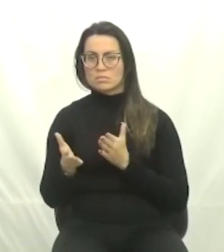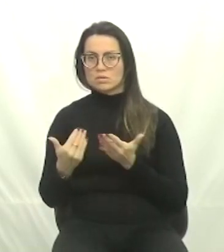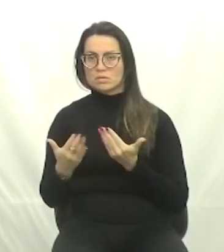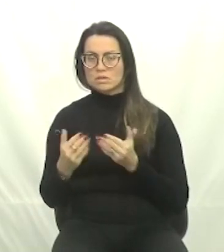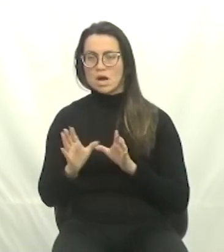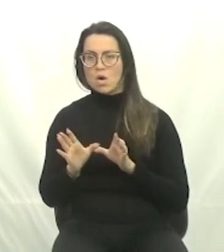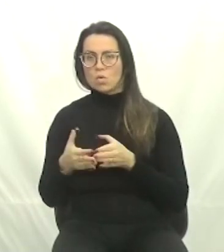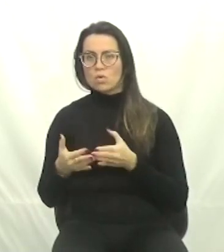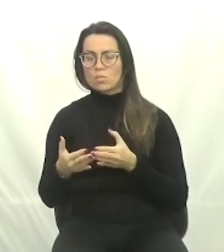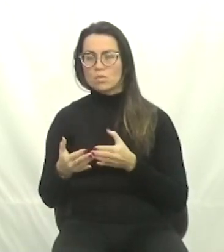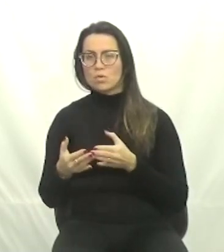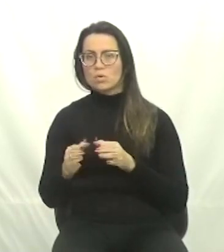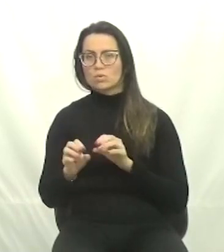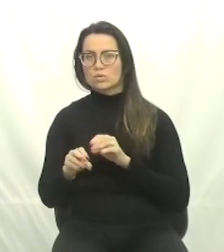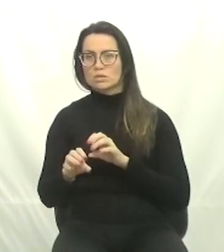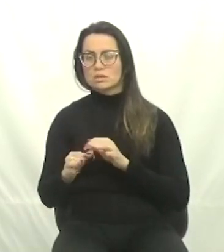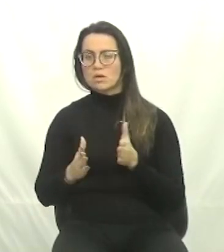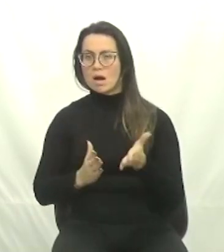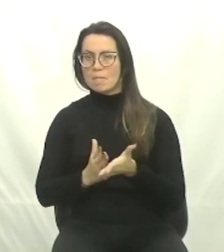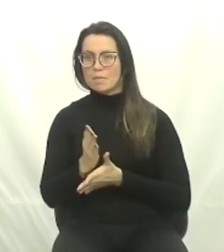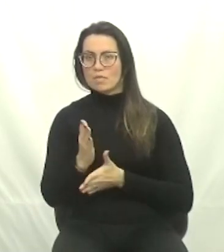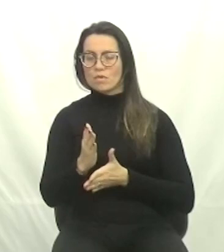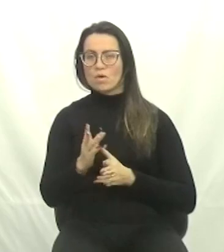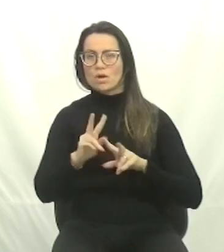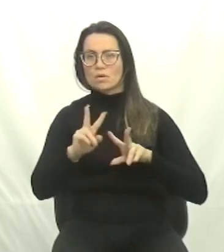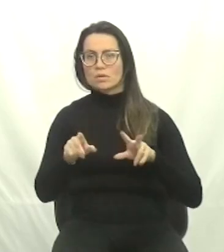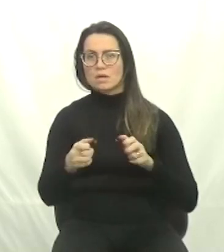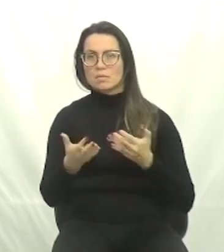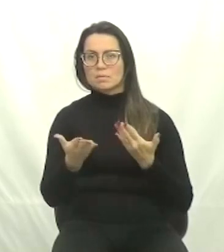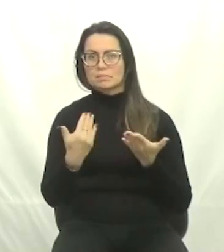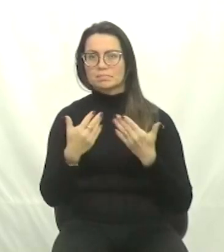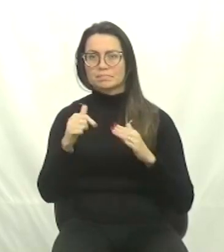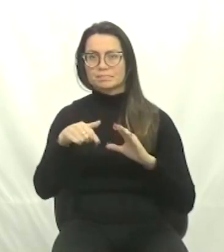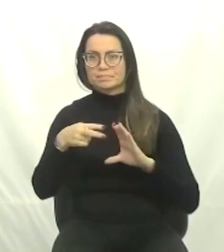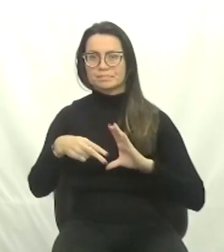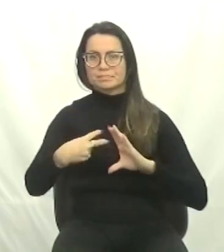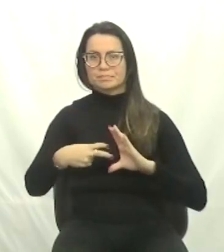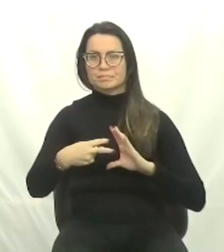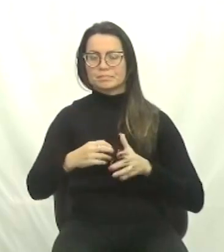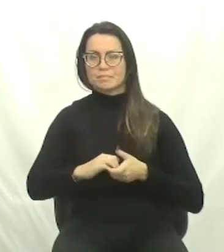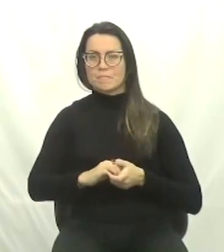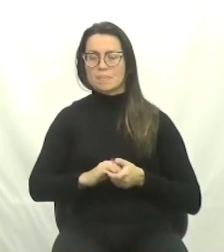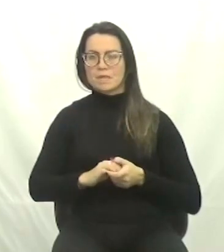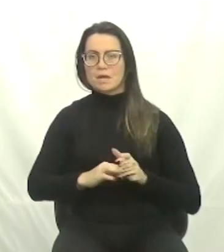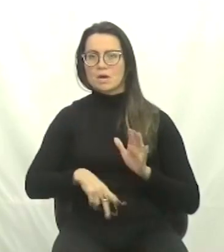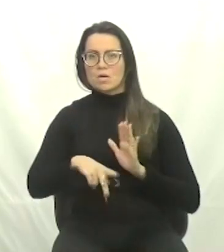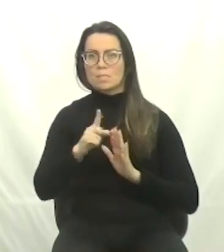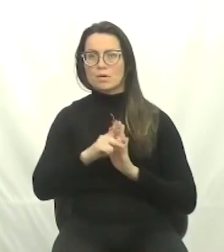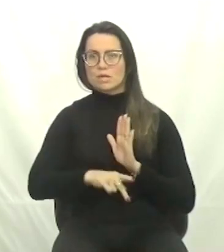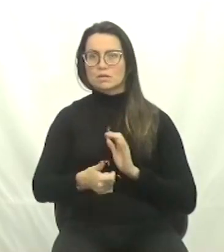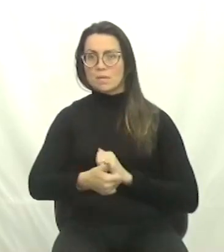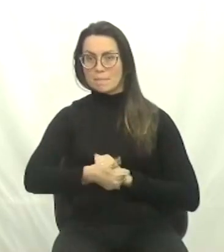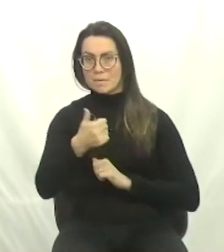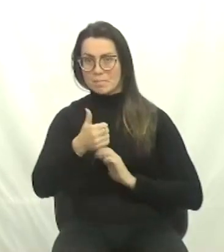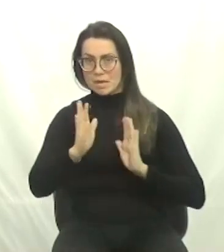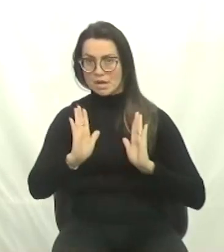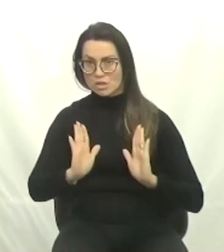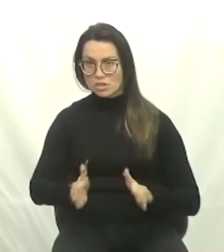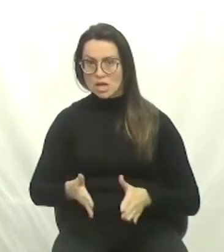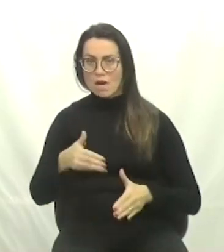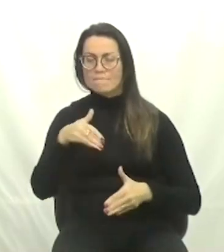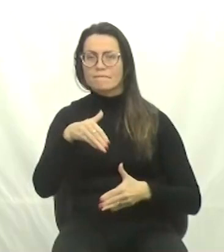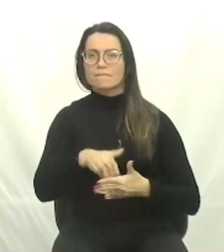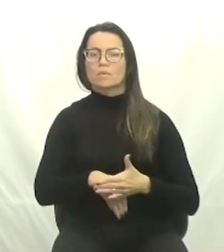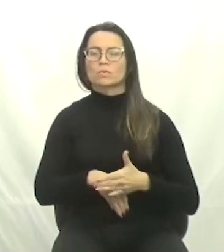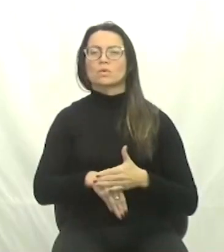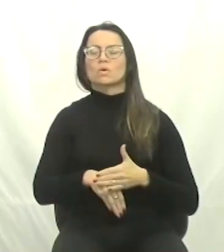Comissão de Educação opinou pela aprovação e encaminhou ao plenário. O projeto teve a primeira discussão e votação